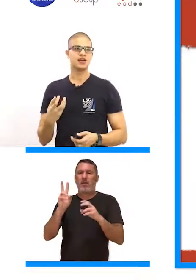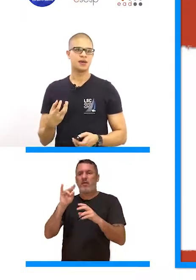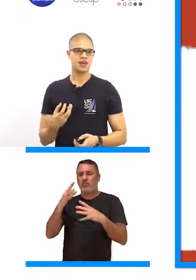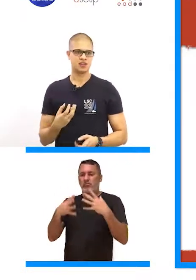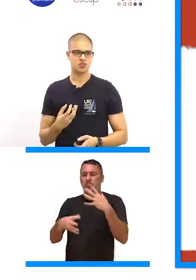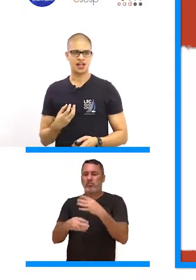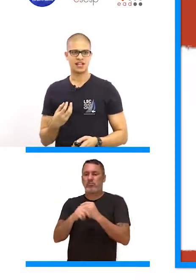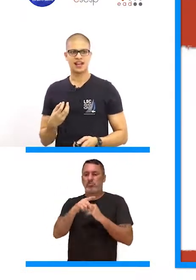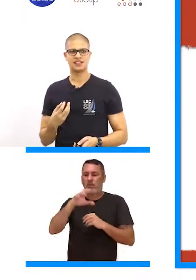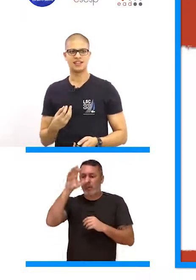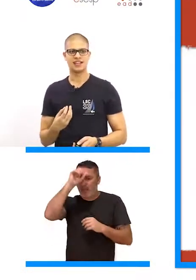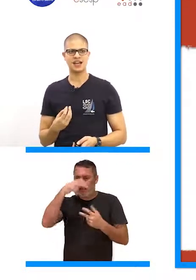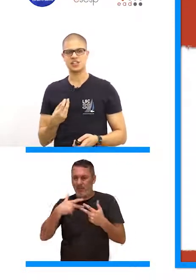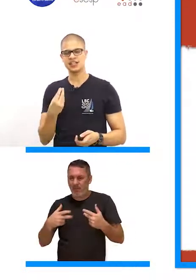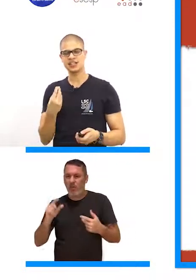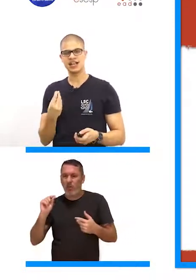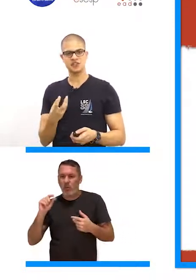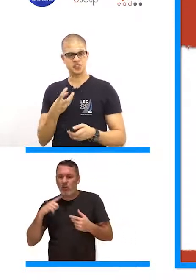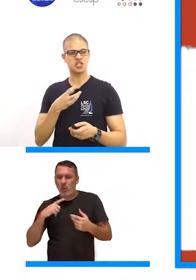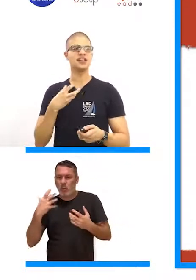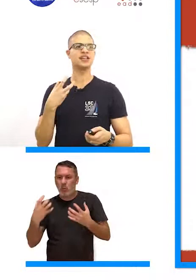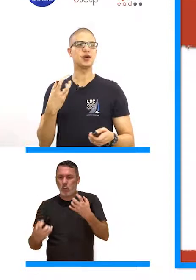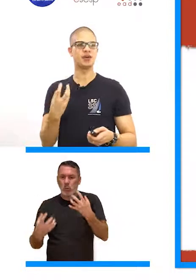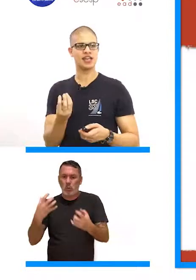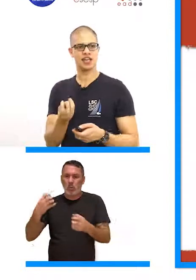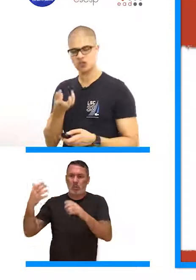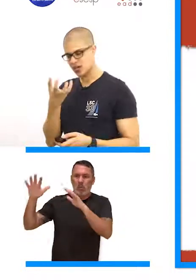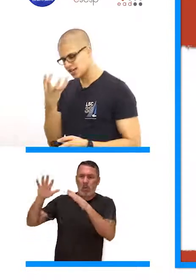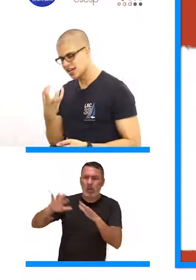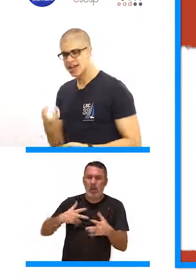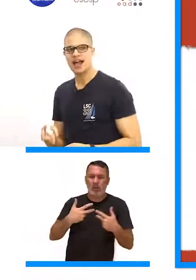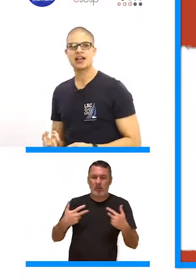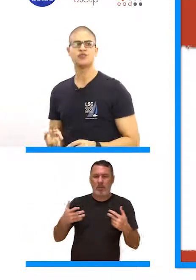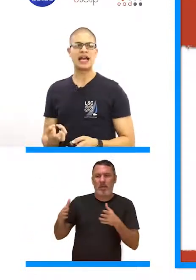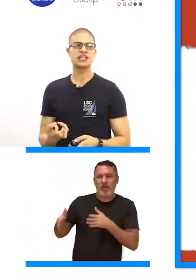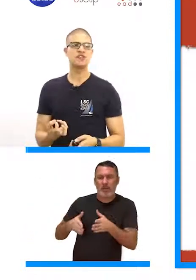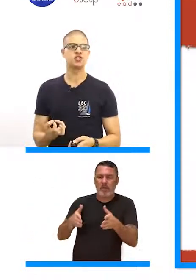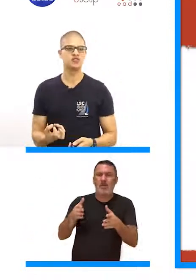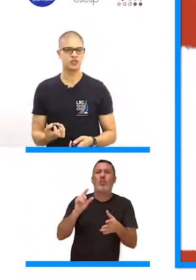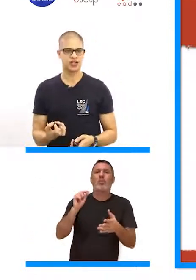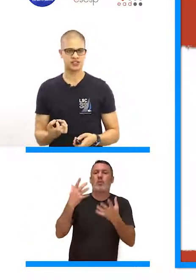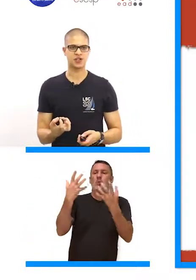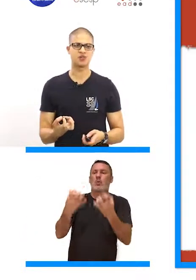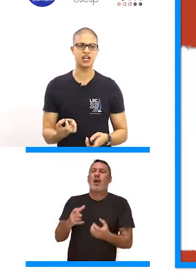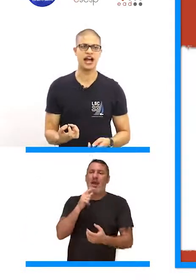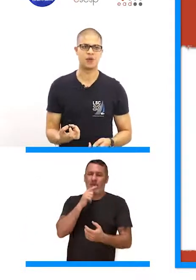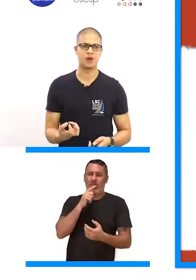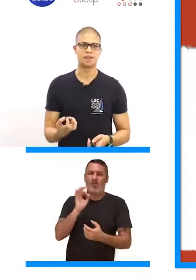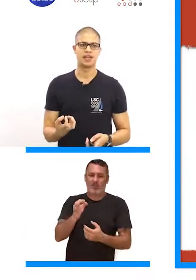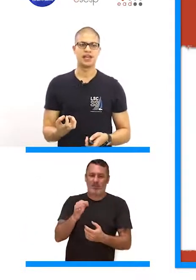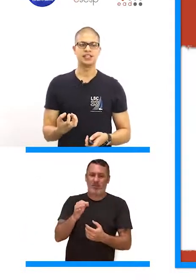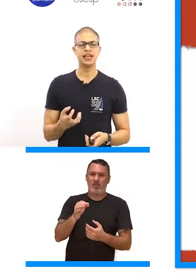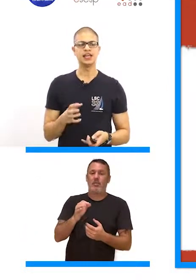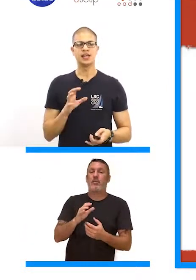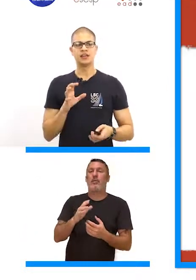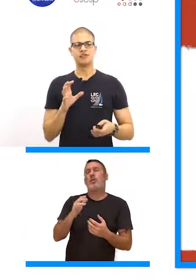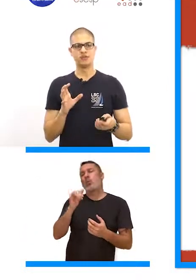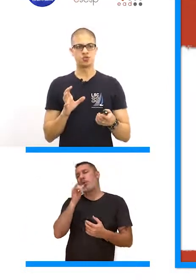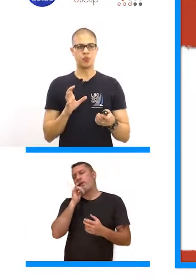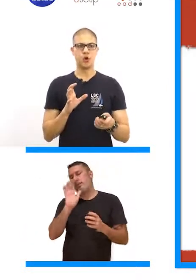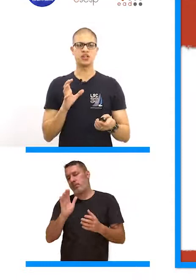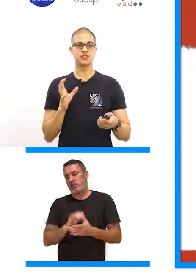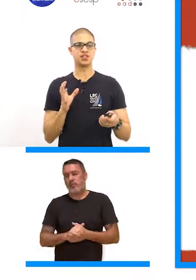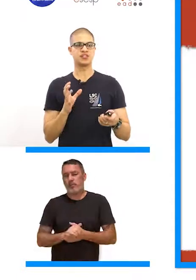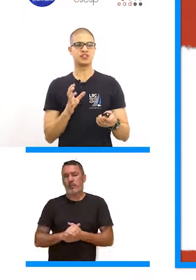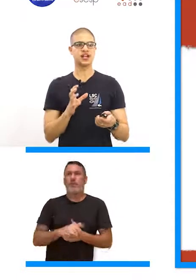questão também relacionada à drenagem. A drenagem você já entendeu aqui relacionada a nível de infiltração de água. E aí,